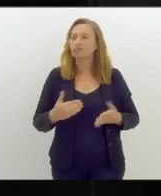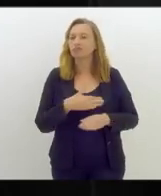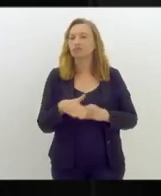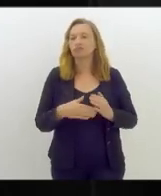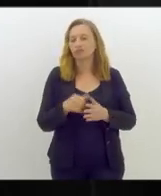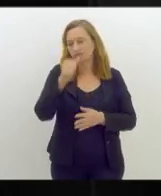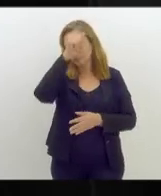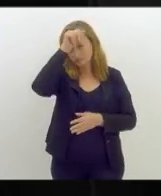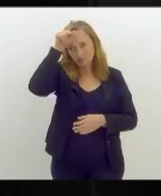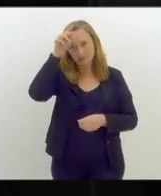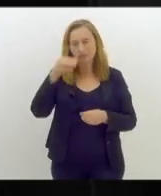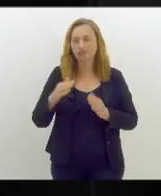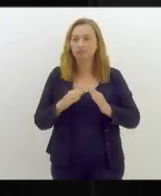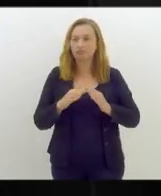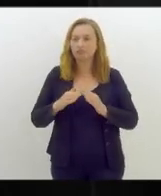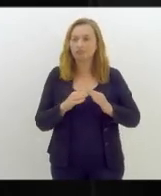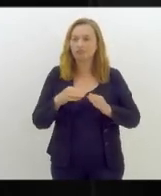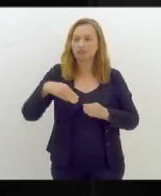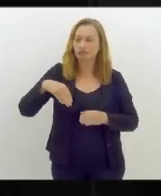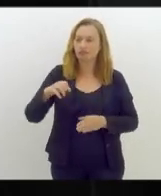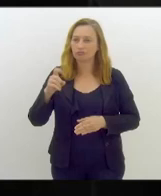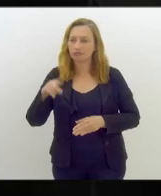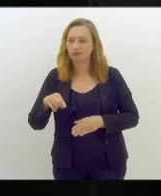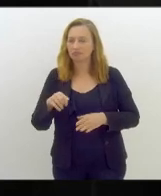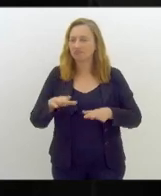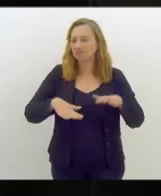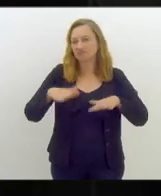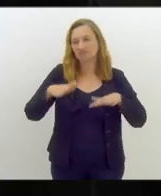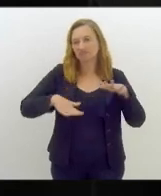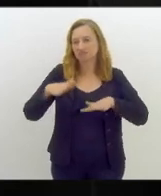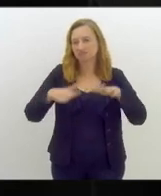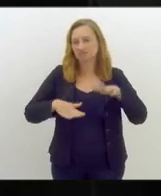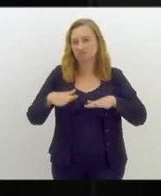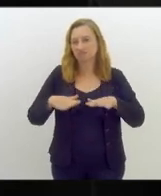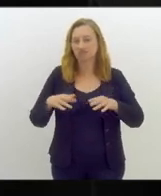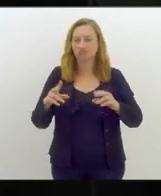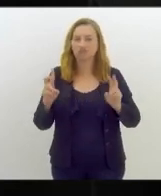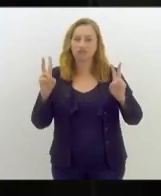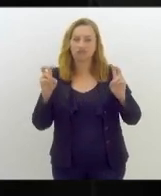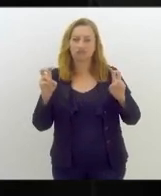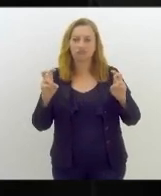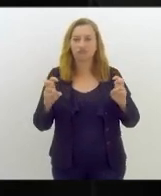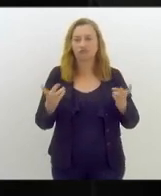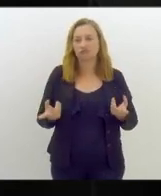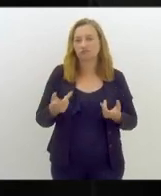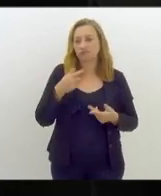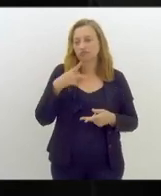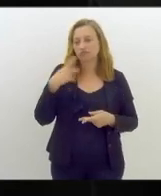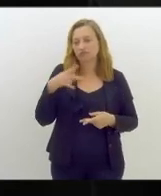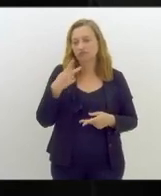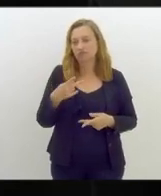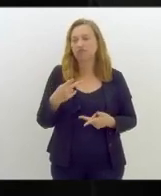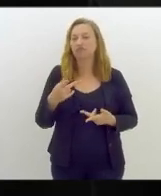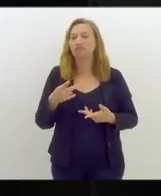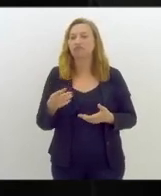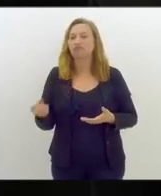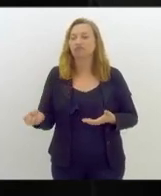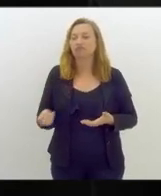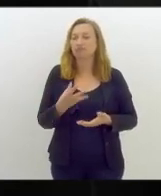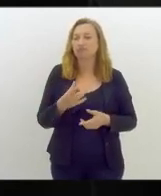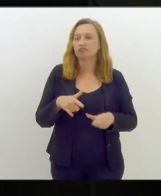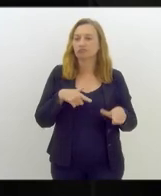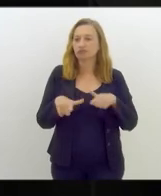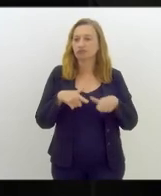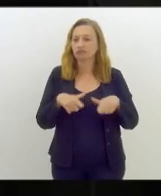cidades circunvizinhas de Macaé, independentemente de questões políticas, e dizer que nesse novo mandato